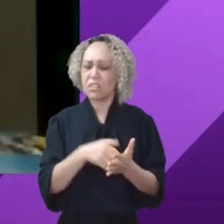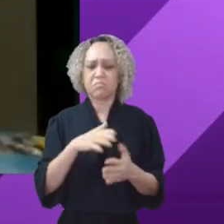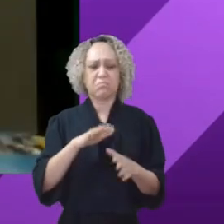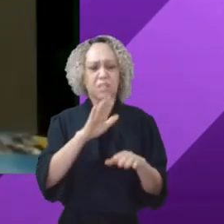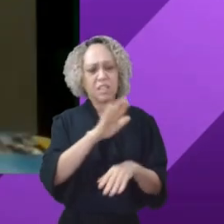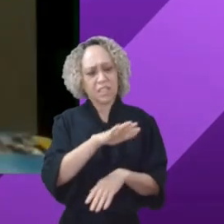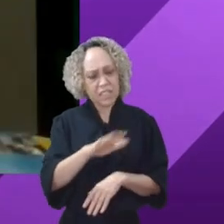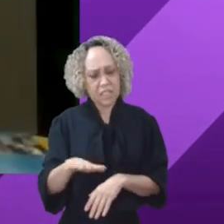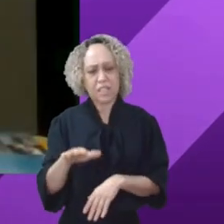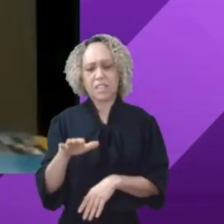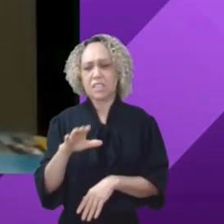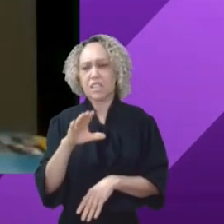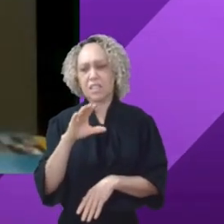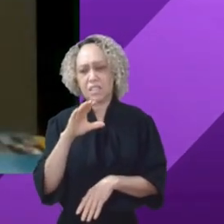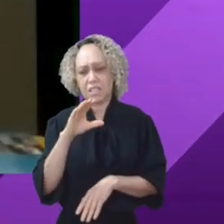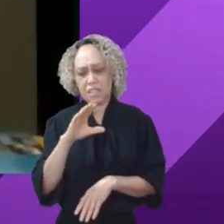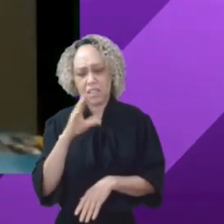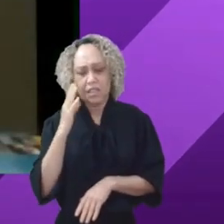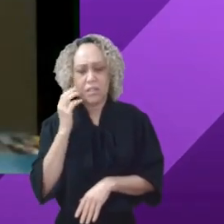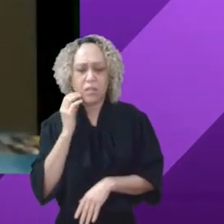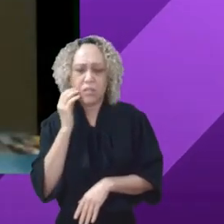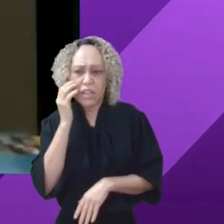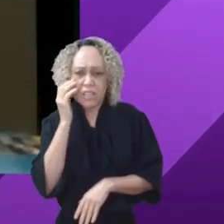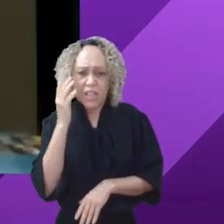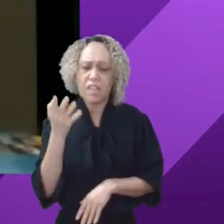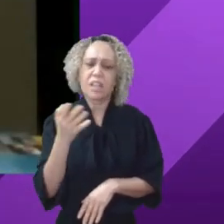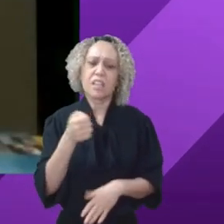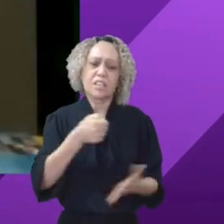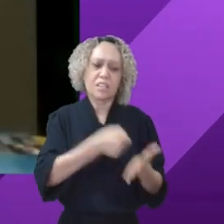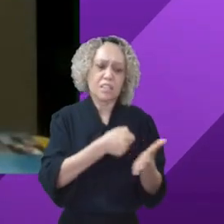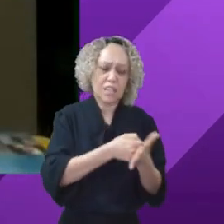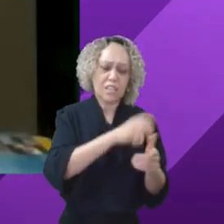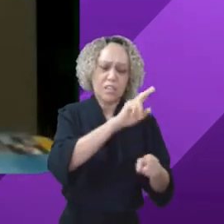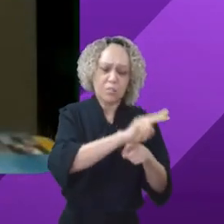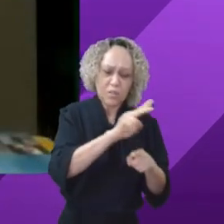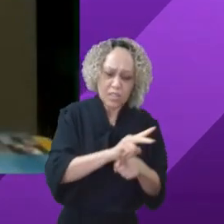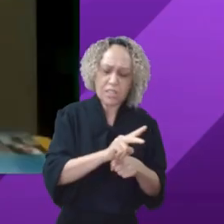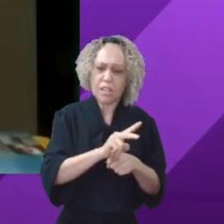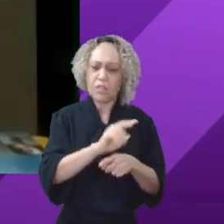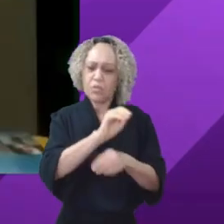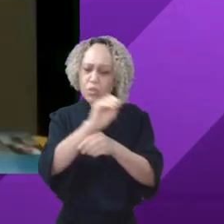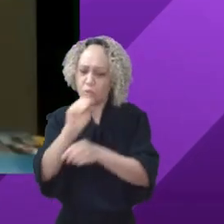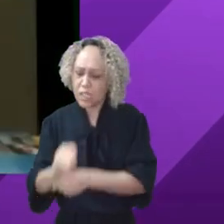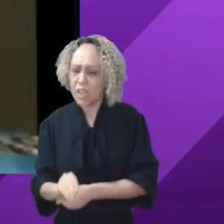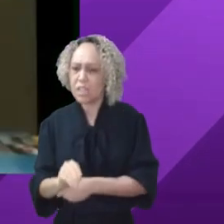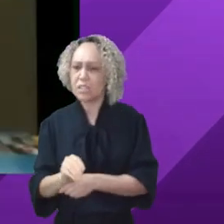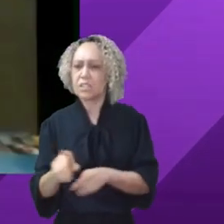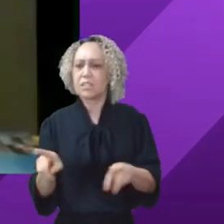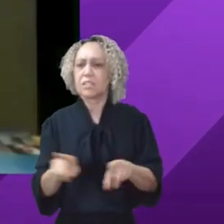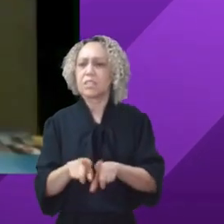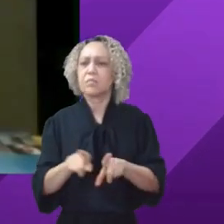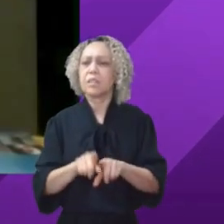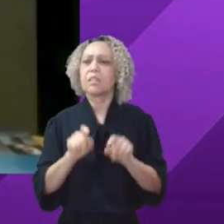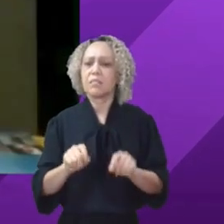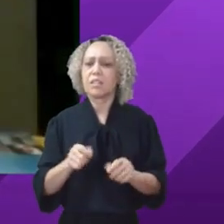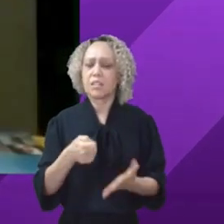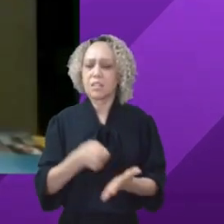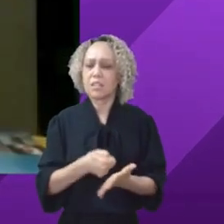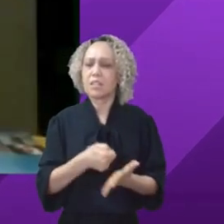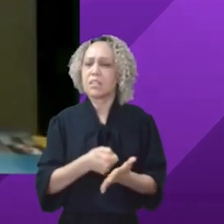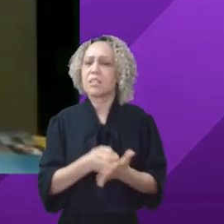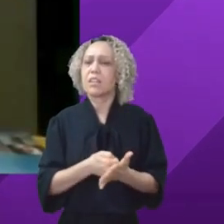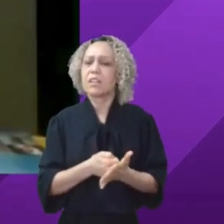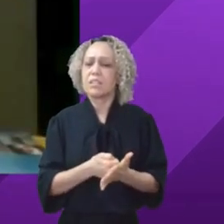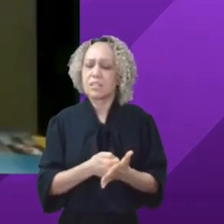é a exigência, né, de proteção, de cuidado, e daquilo que é a exigência